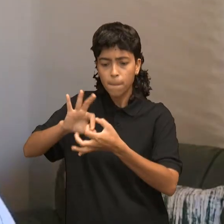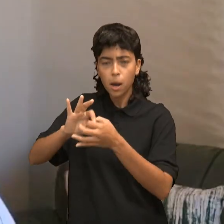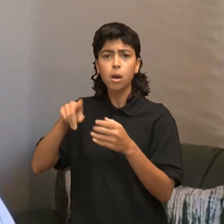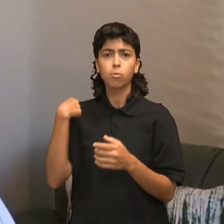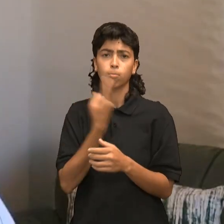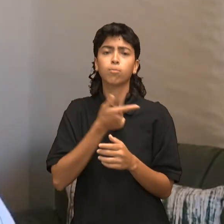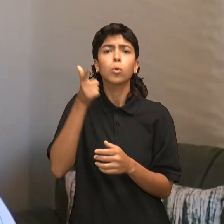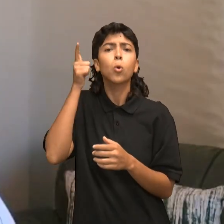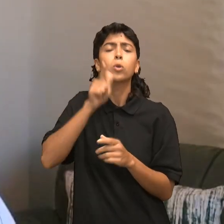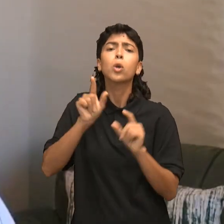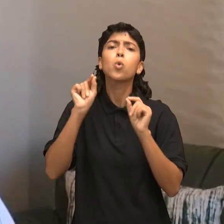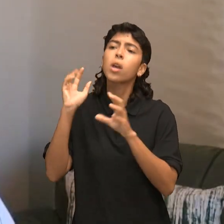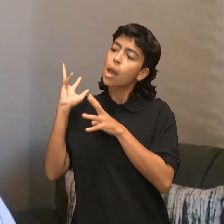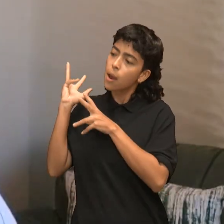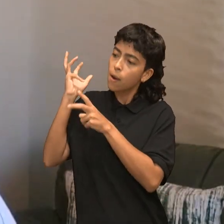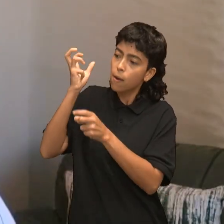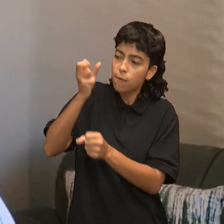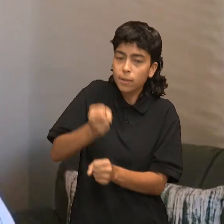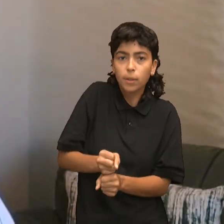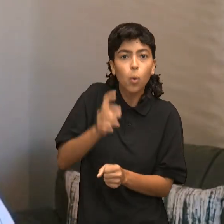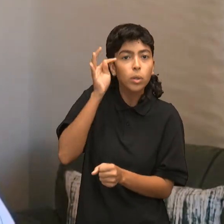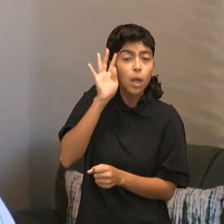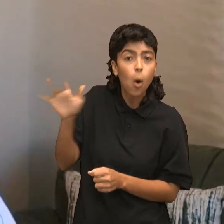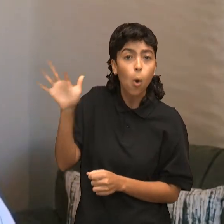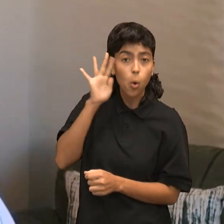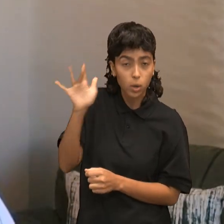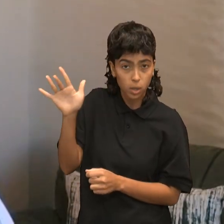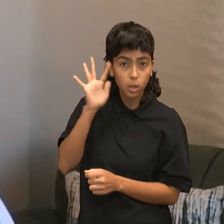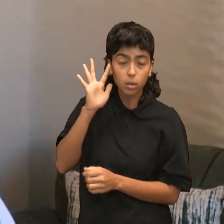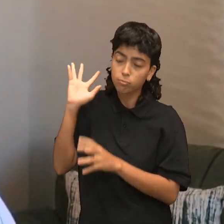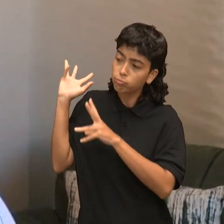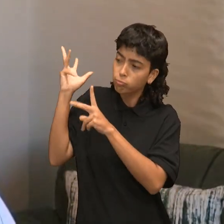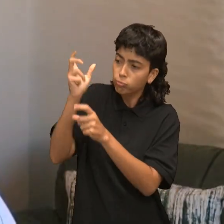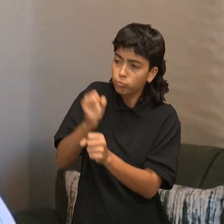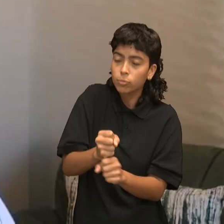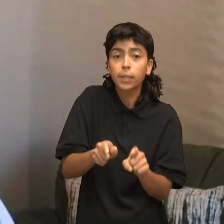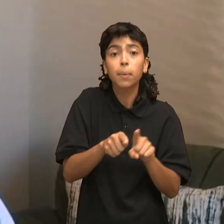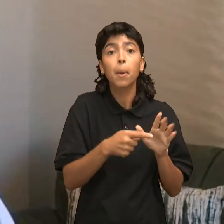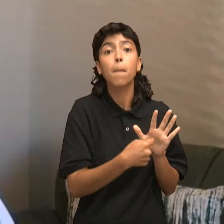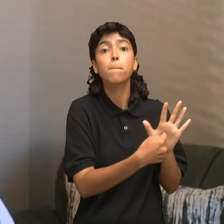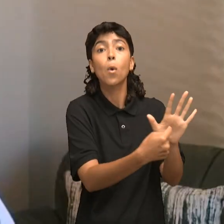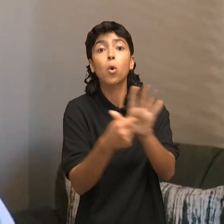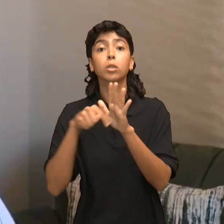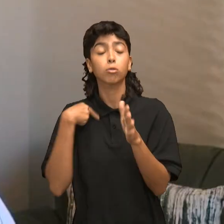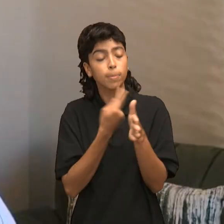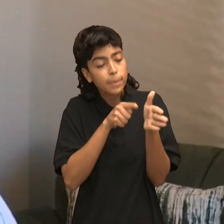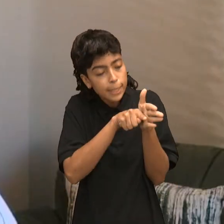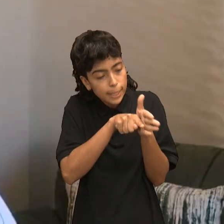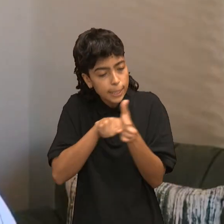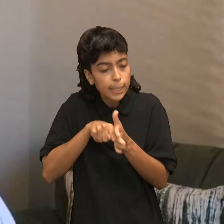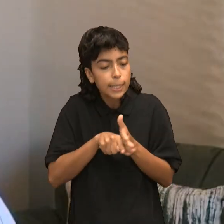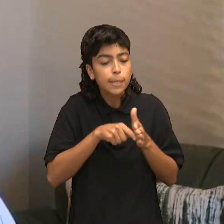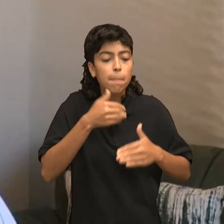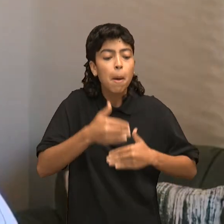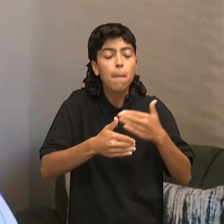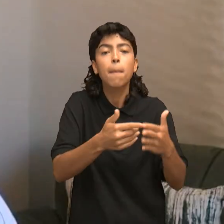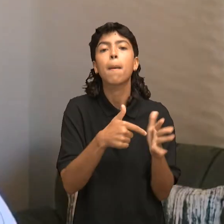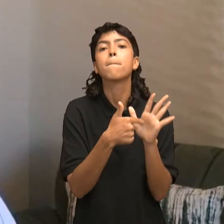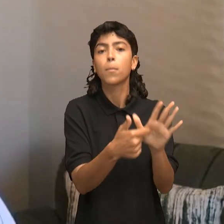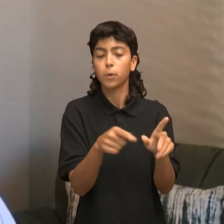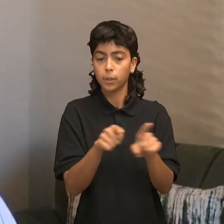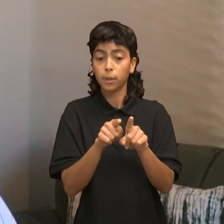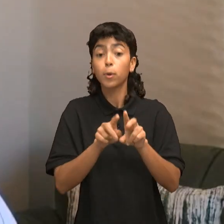revisão teórica e, ao mesmo tempo, mostrarmos um pouco dos trabalhos que estamos desenvolvendo acerca